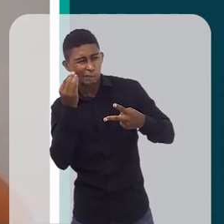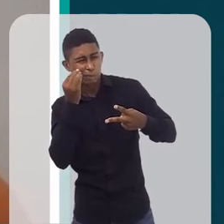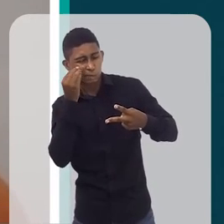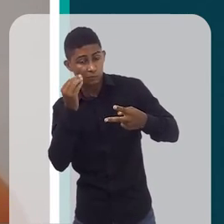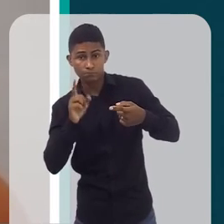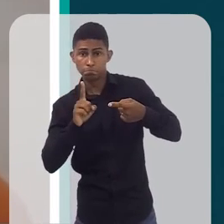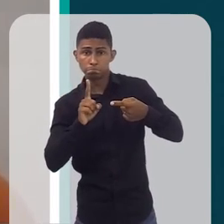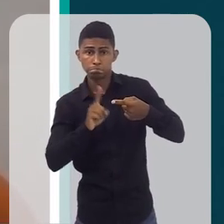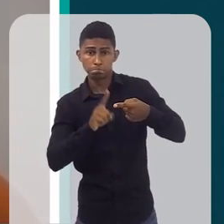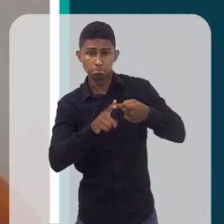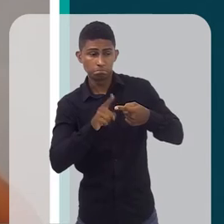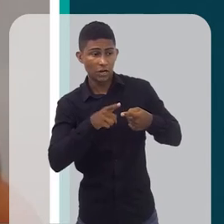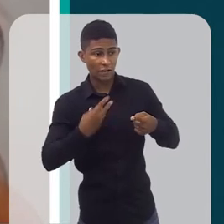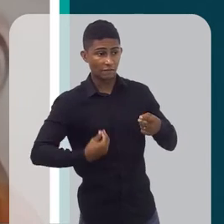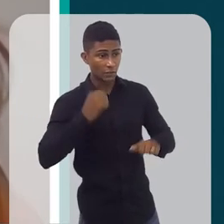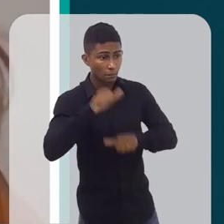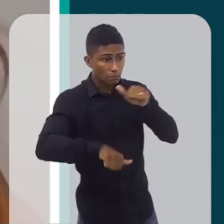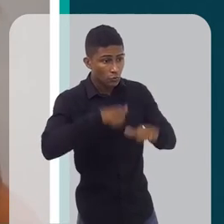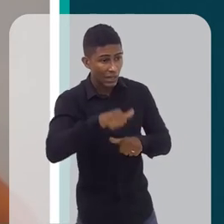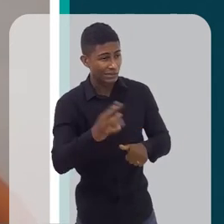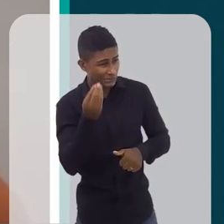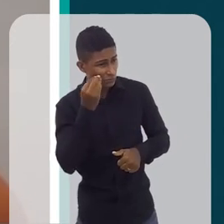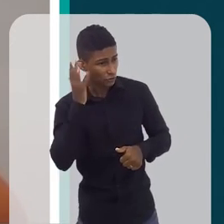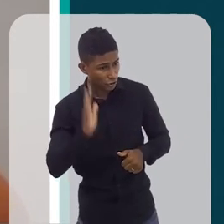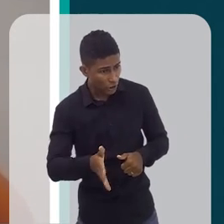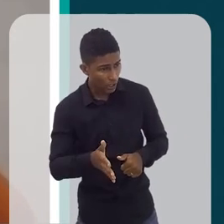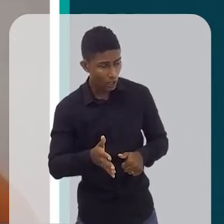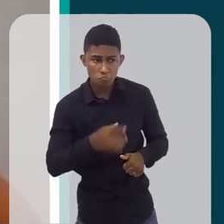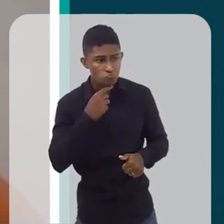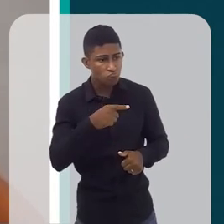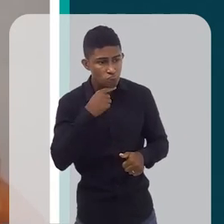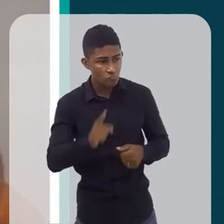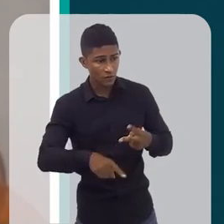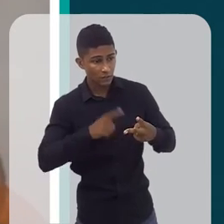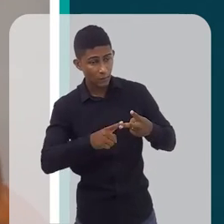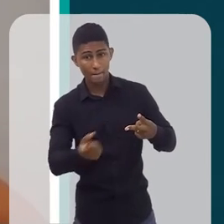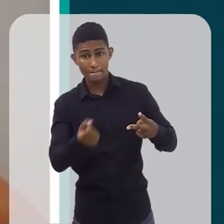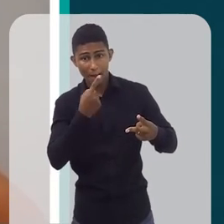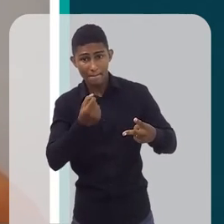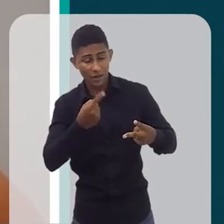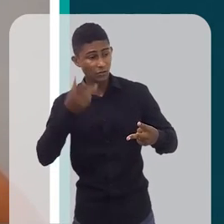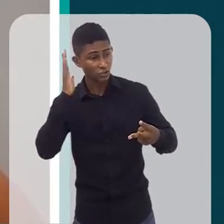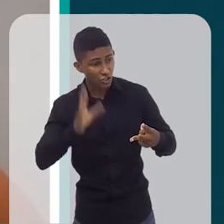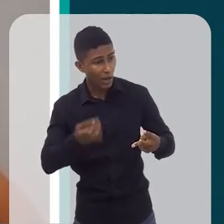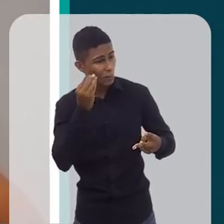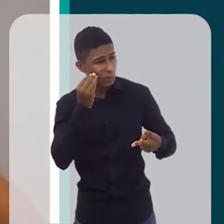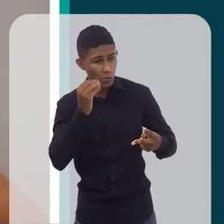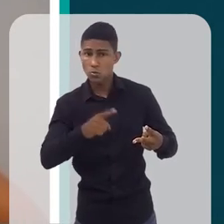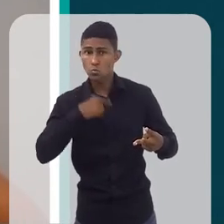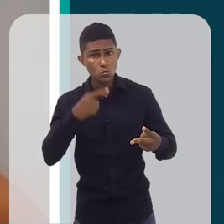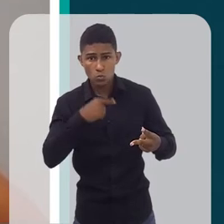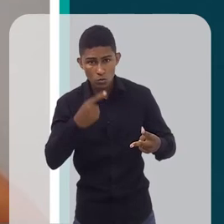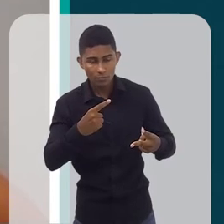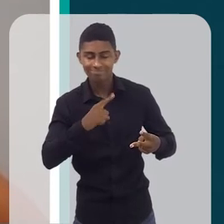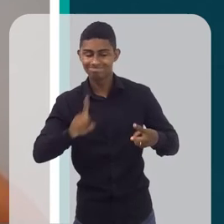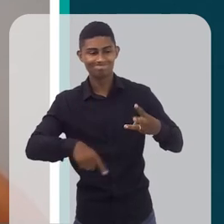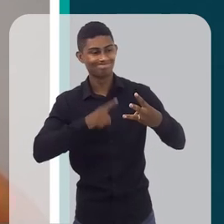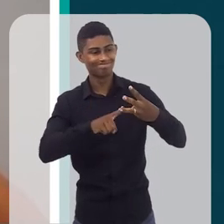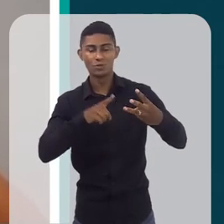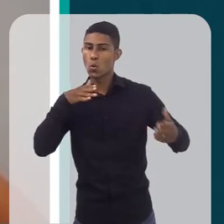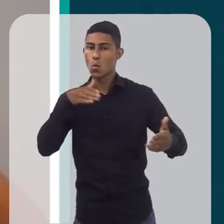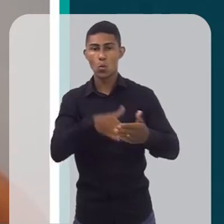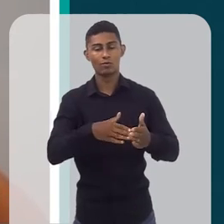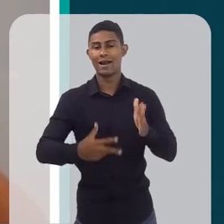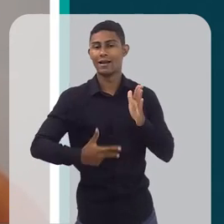de vida, de reeducação alimentar, medicações farmacológicas, em último caso, a gente pode lançar